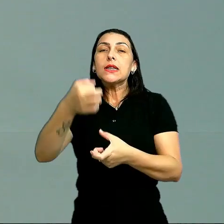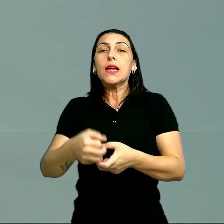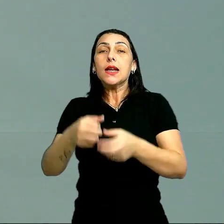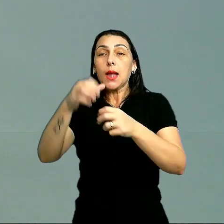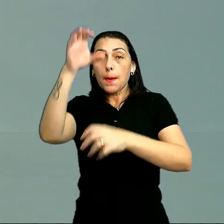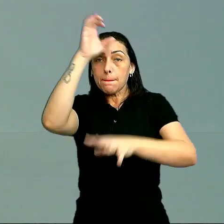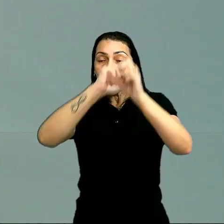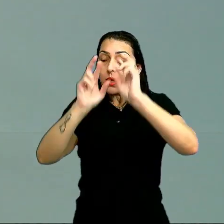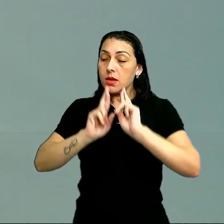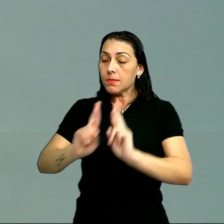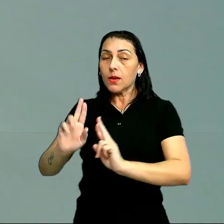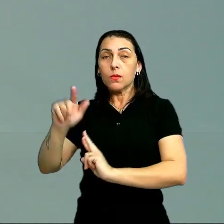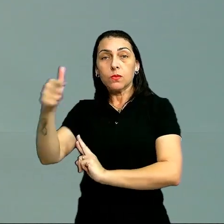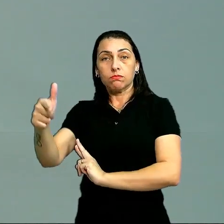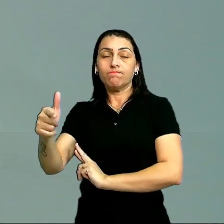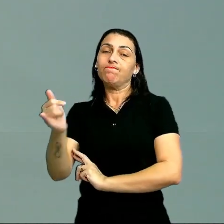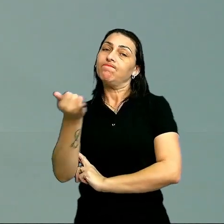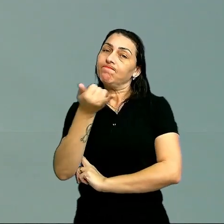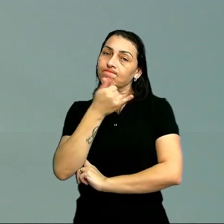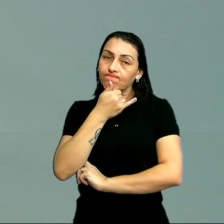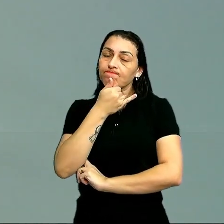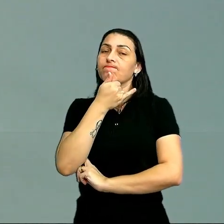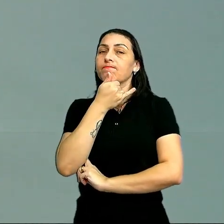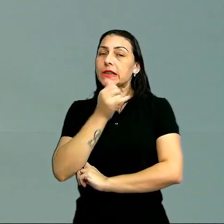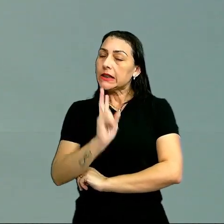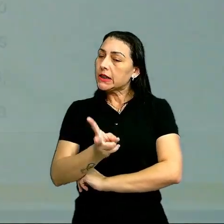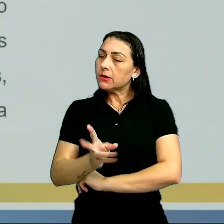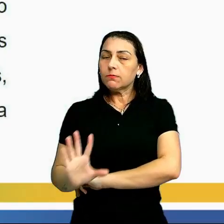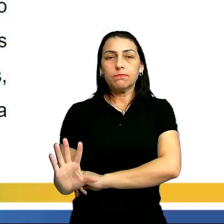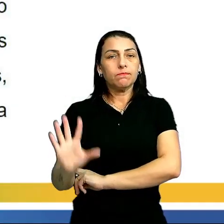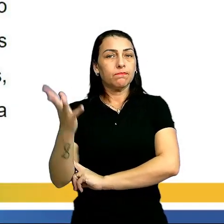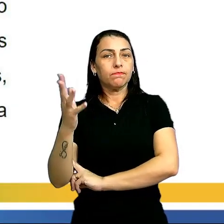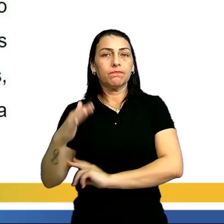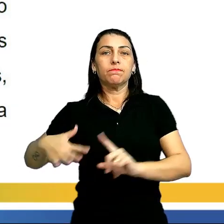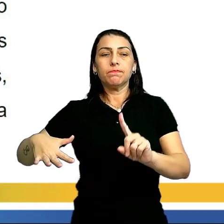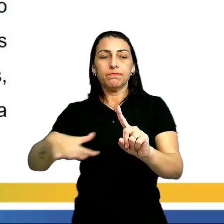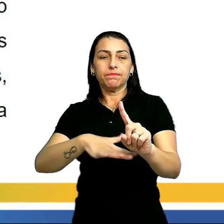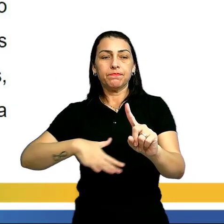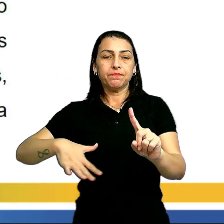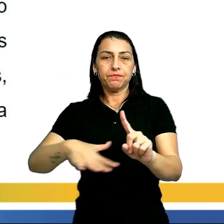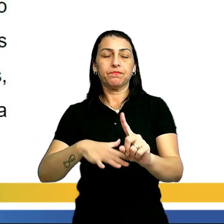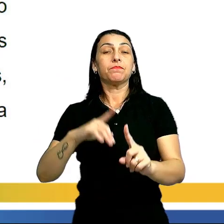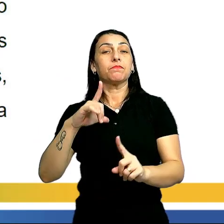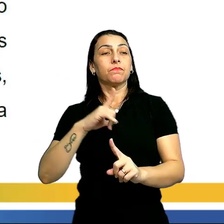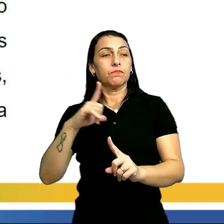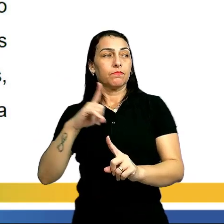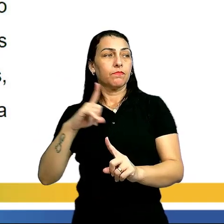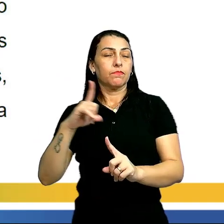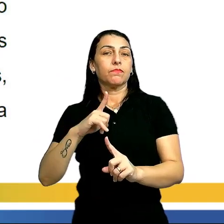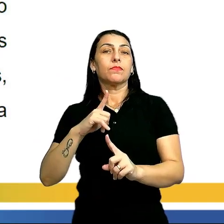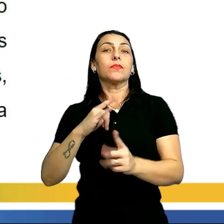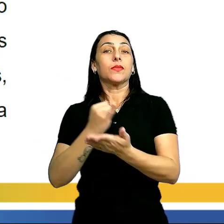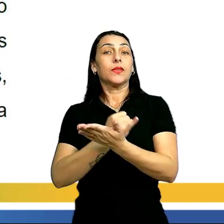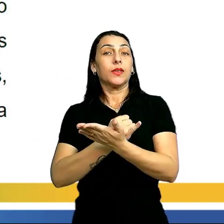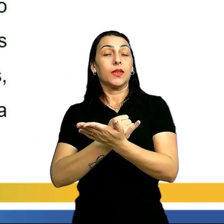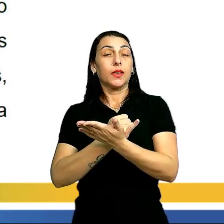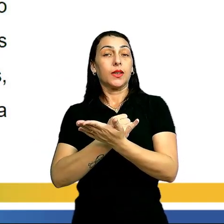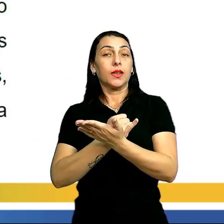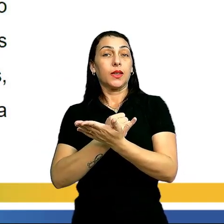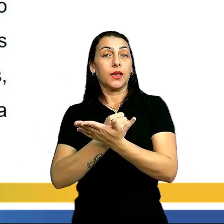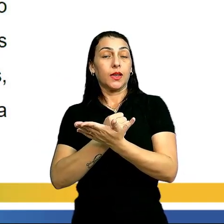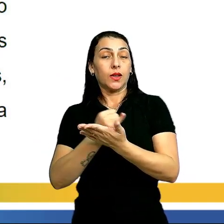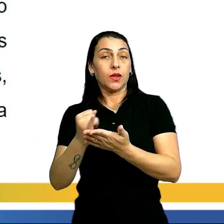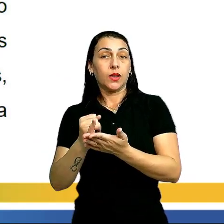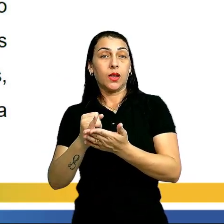respeitar o outro, infelizmente esse tipo de prática vai ser recorrente na nossa sociedade. E aí nós iremos pular da introdução para a